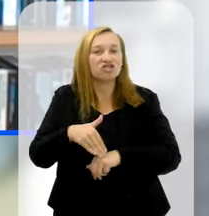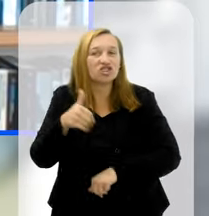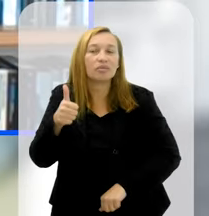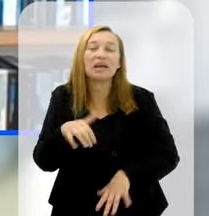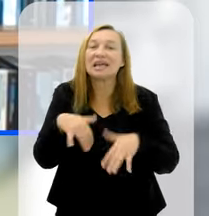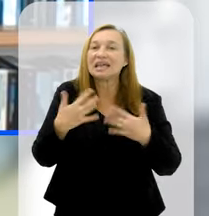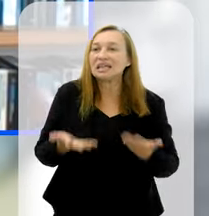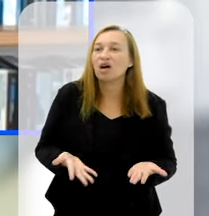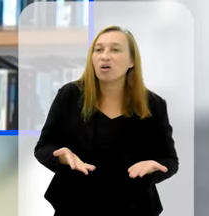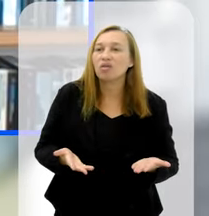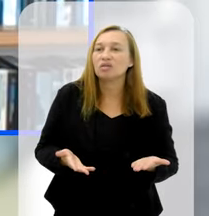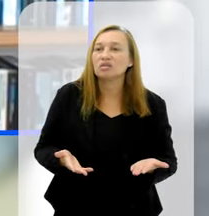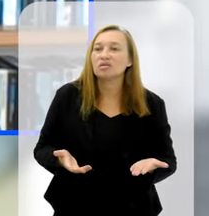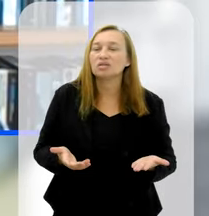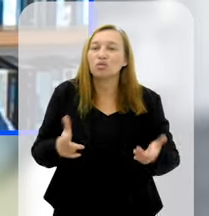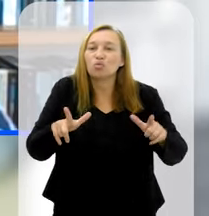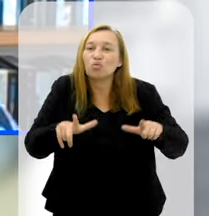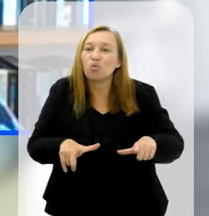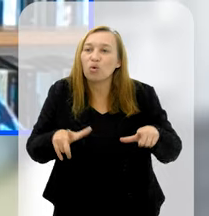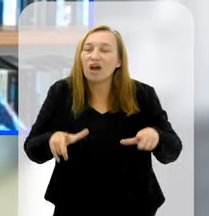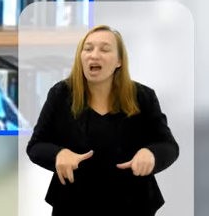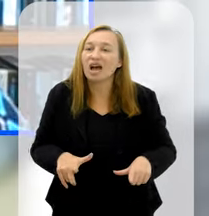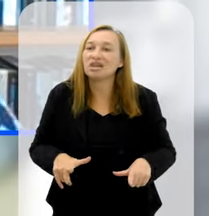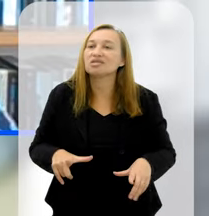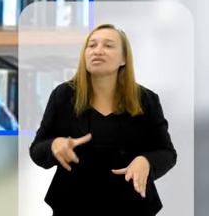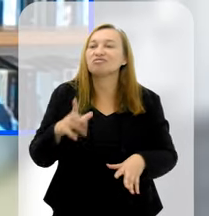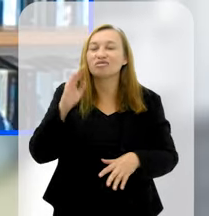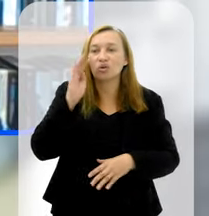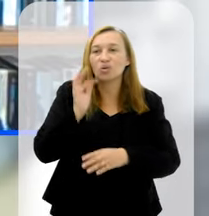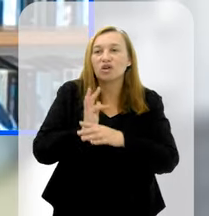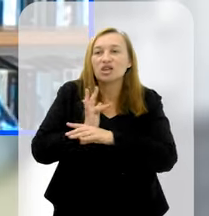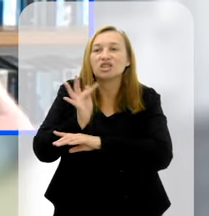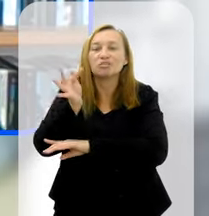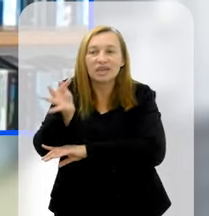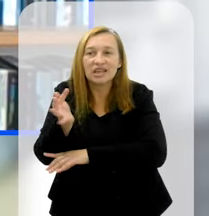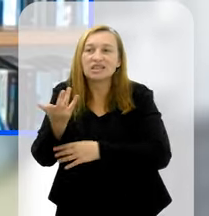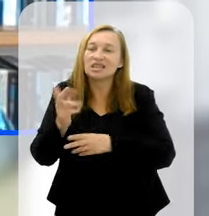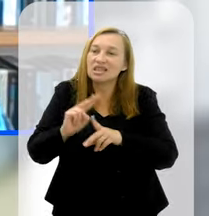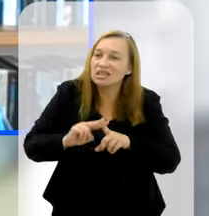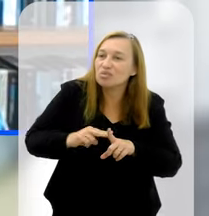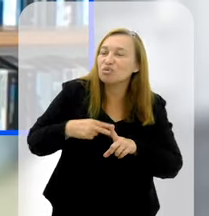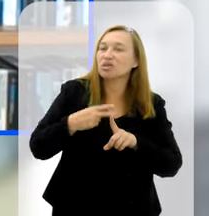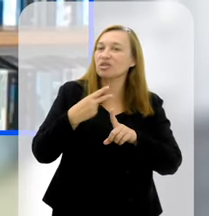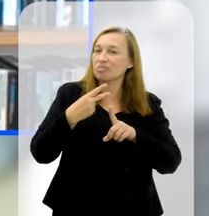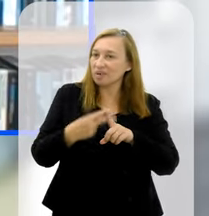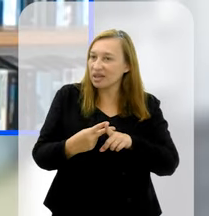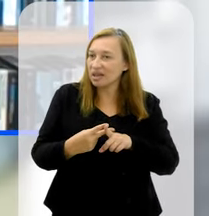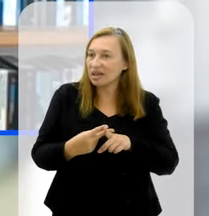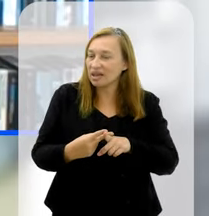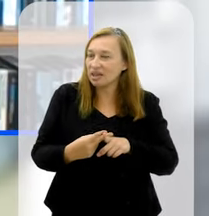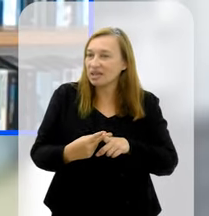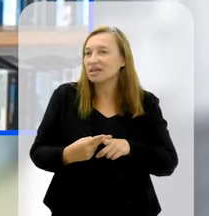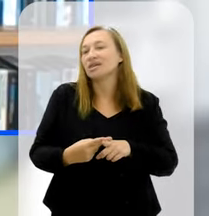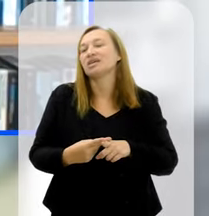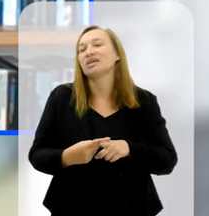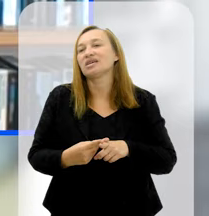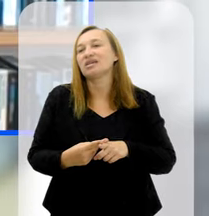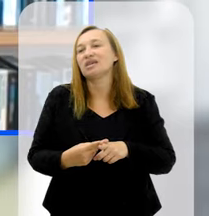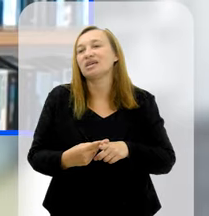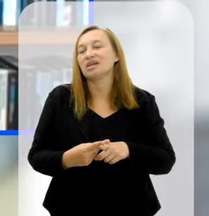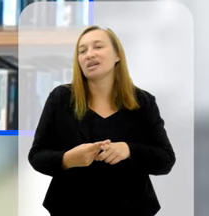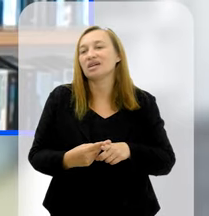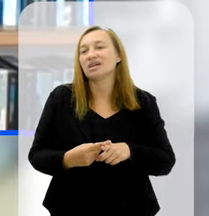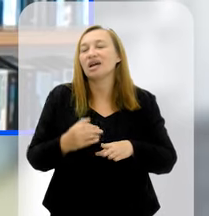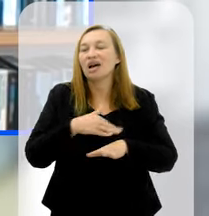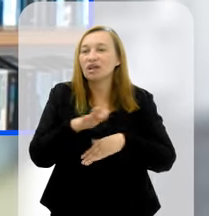viver dignamente. Então, são espaços que eu tenho esperança que se multipliquem e que sejam apropriados